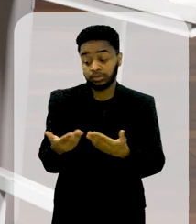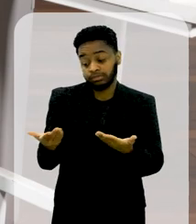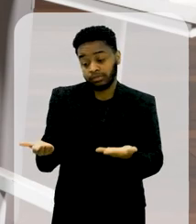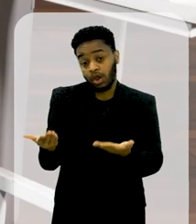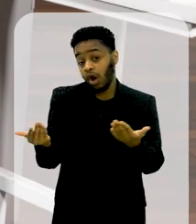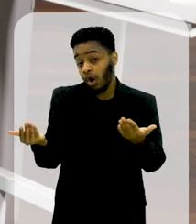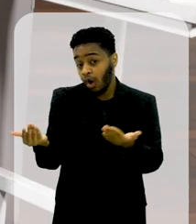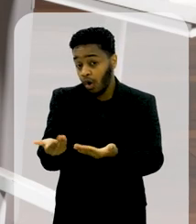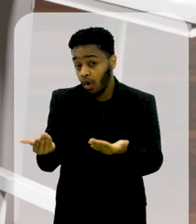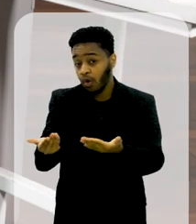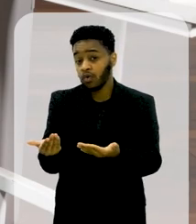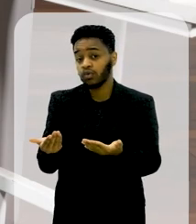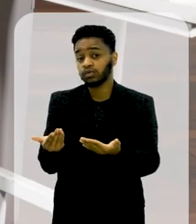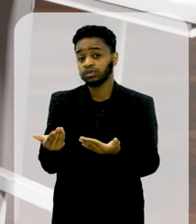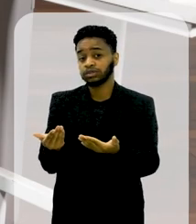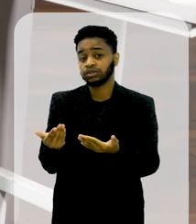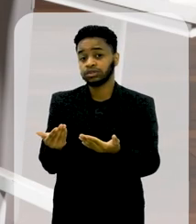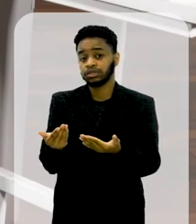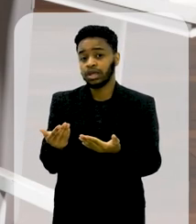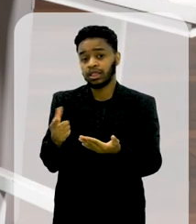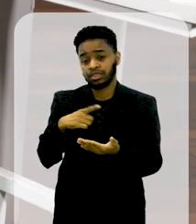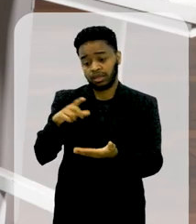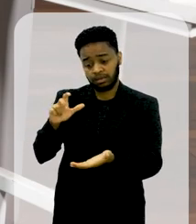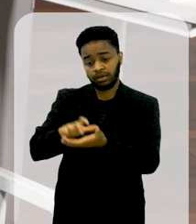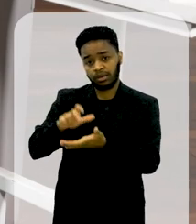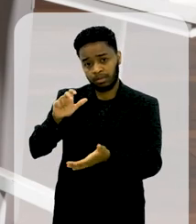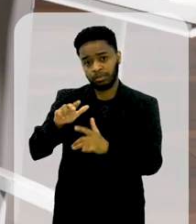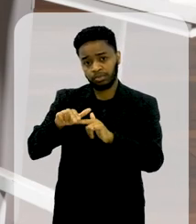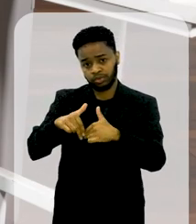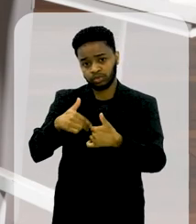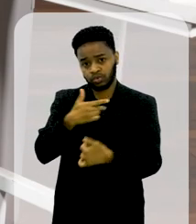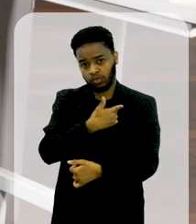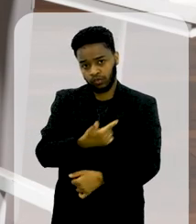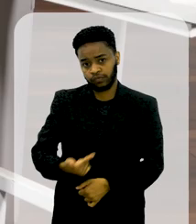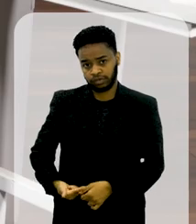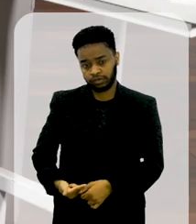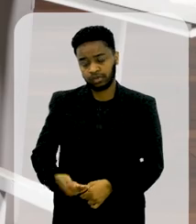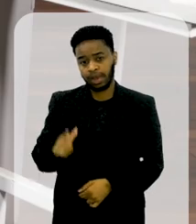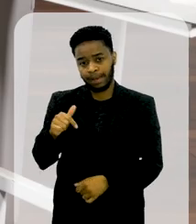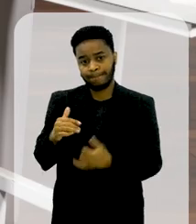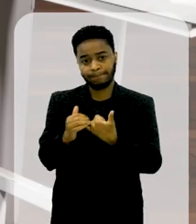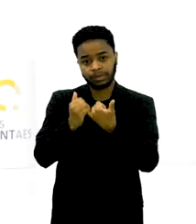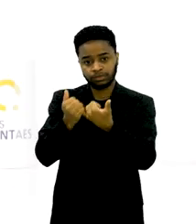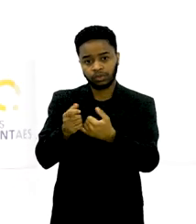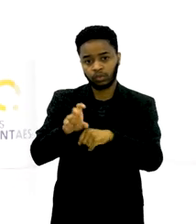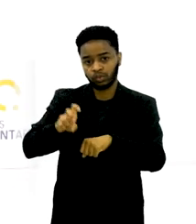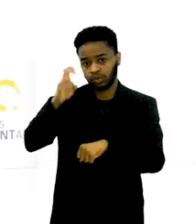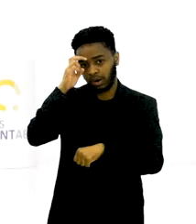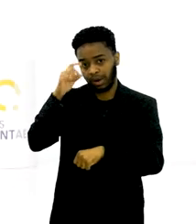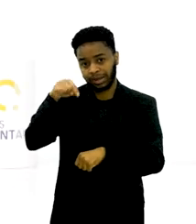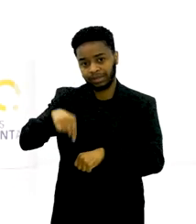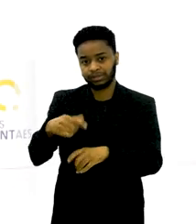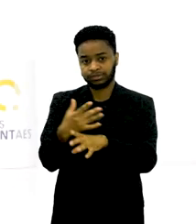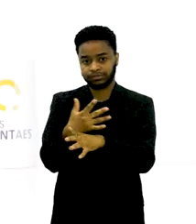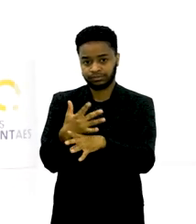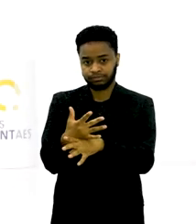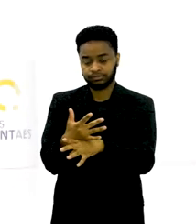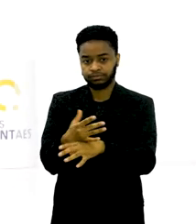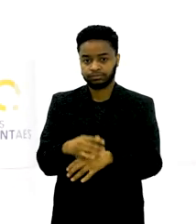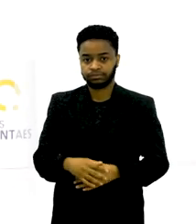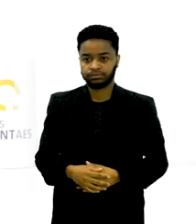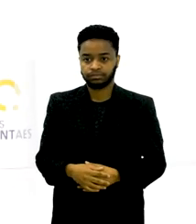hoje a gente tem um fo teve o reconhecimento do Governo do Estado né como patrimônio cultural da cidade